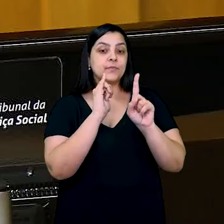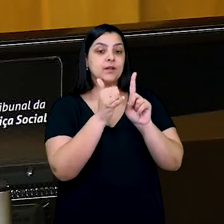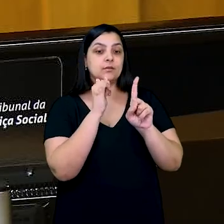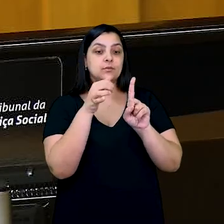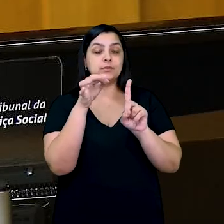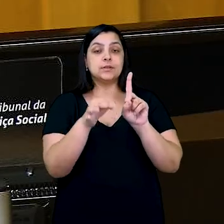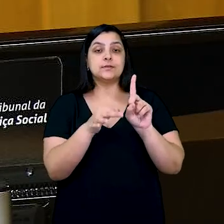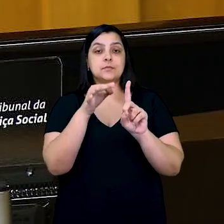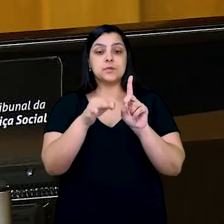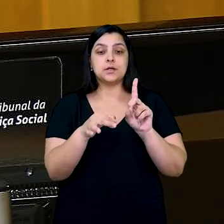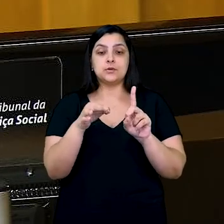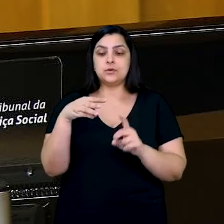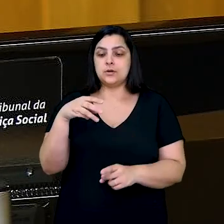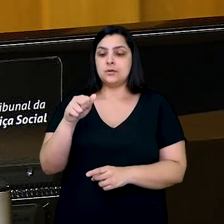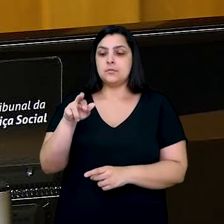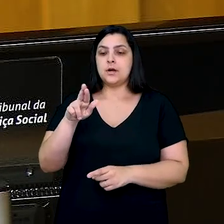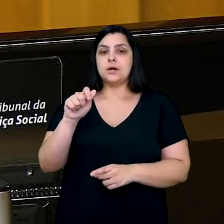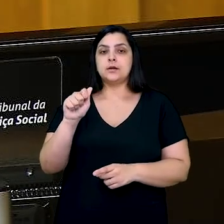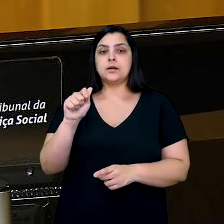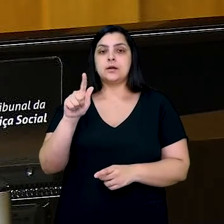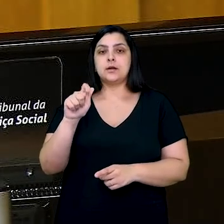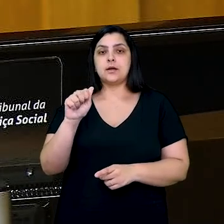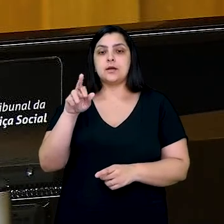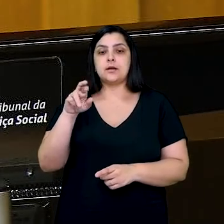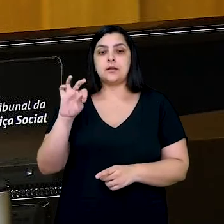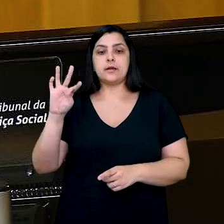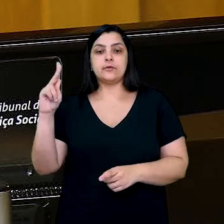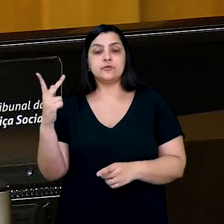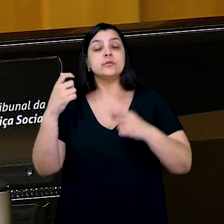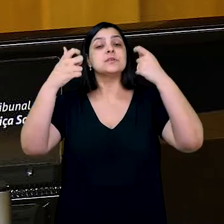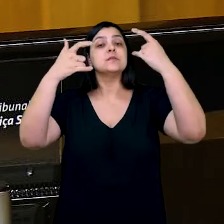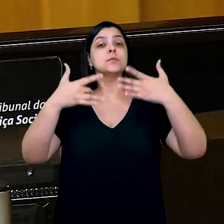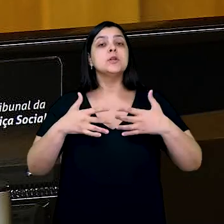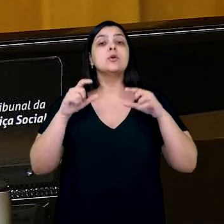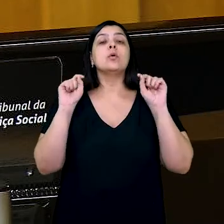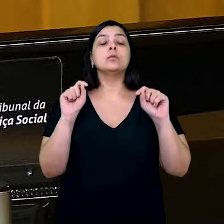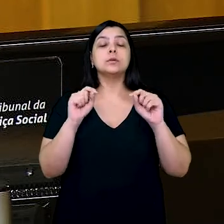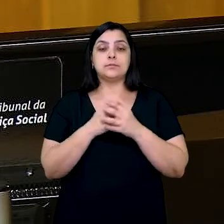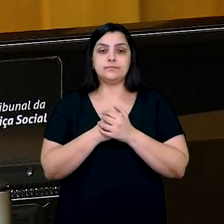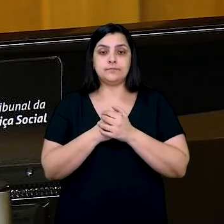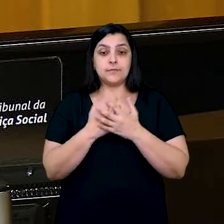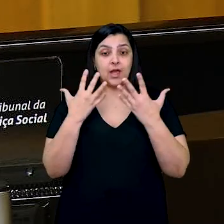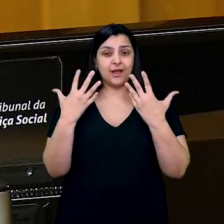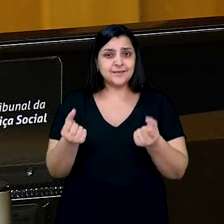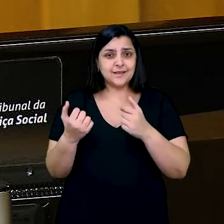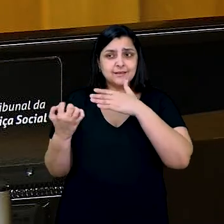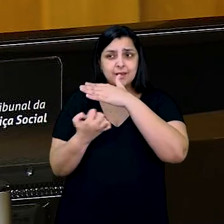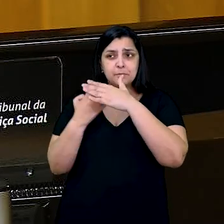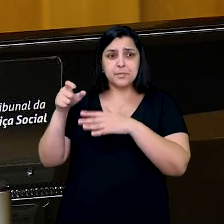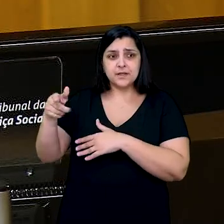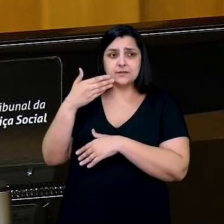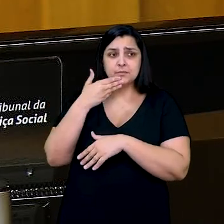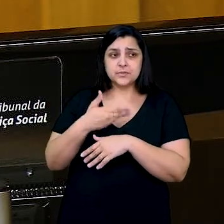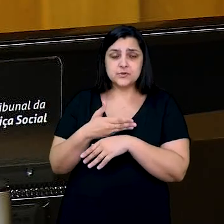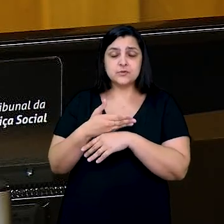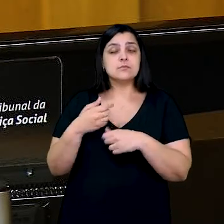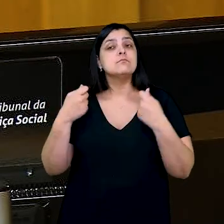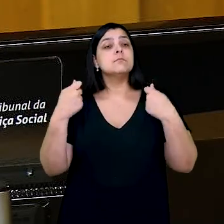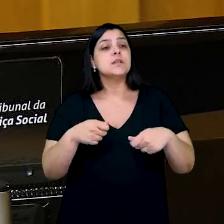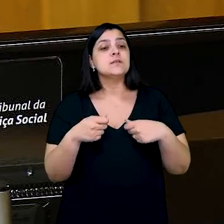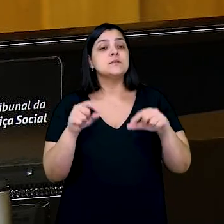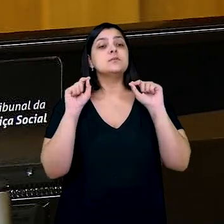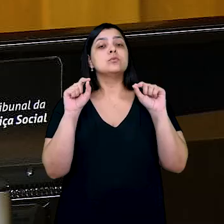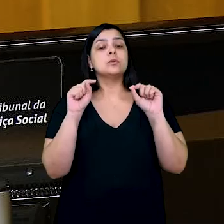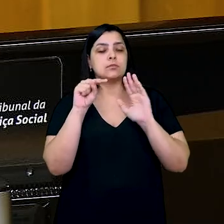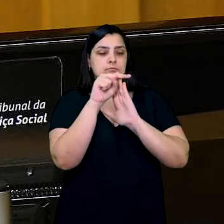A relatora desembargadora convocada, Margarete Rodrigues Costa, explicou que para acolher as alegações da empresa